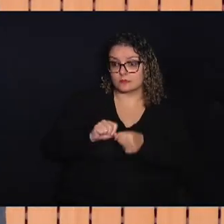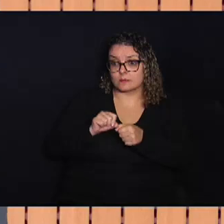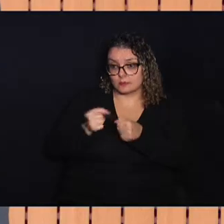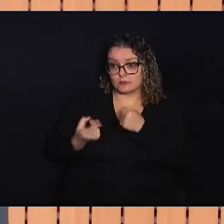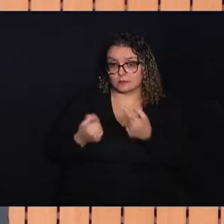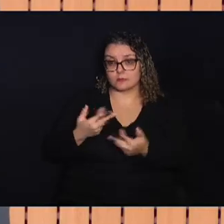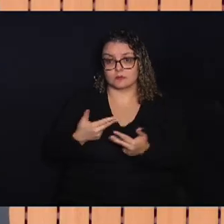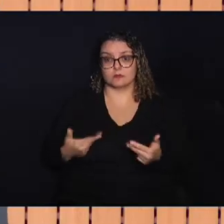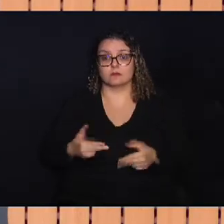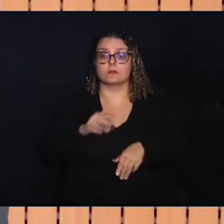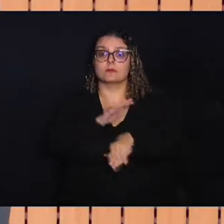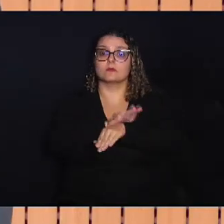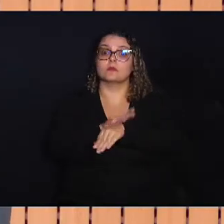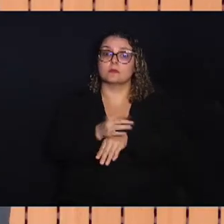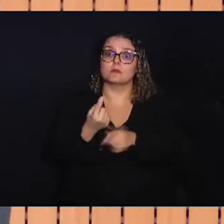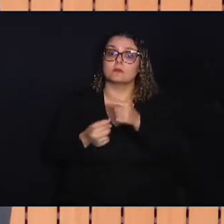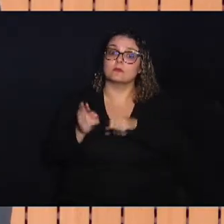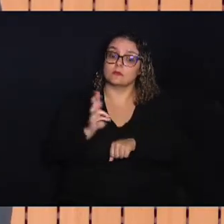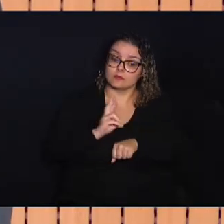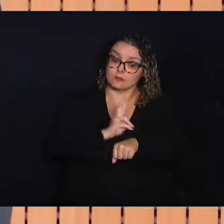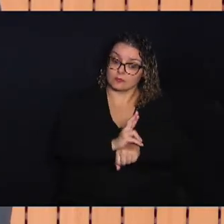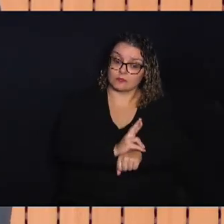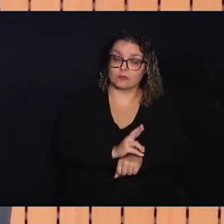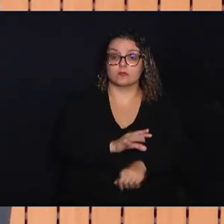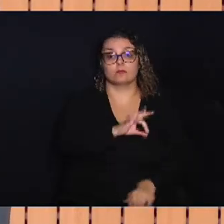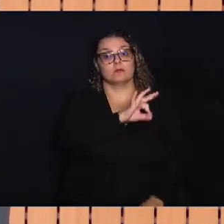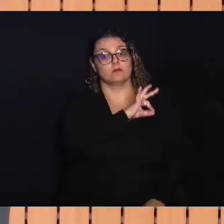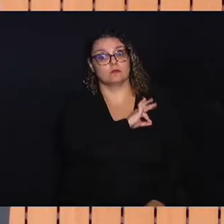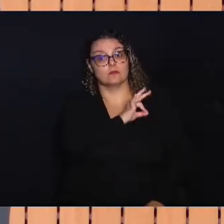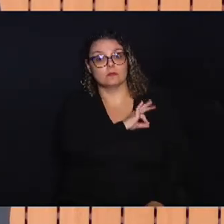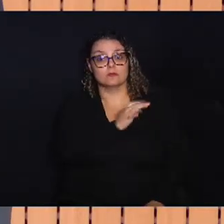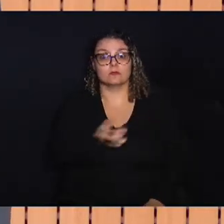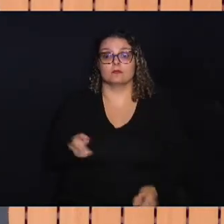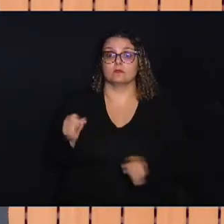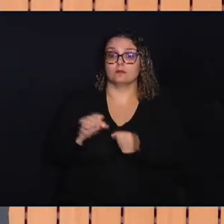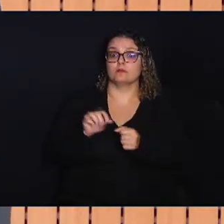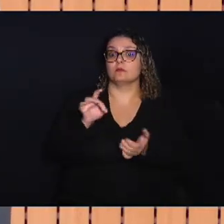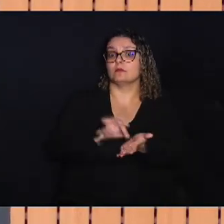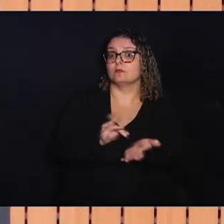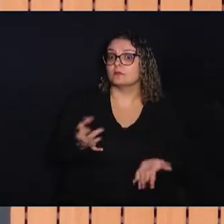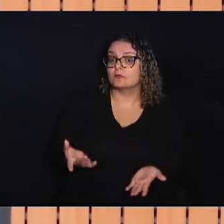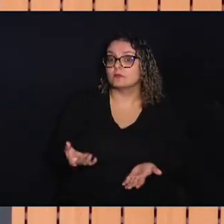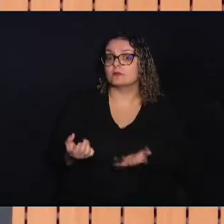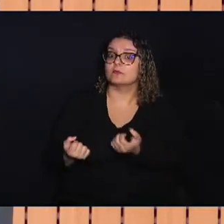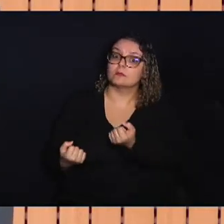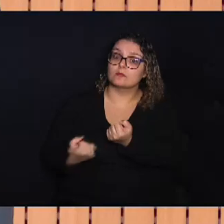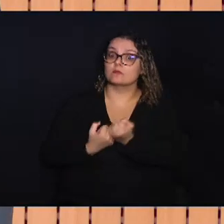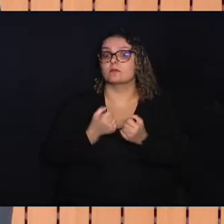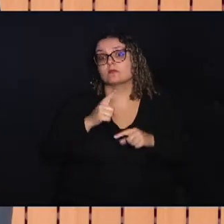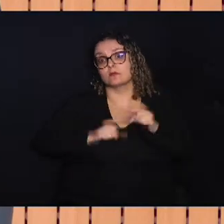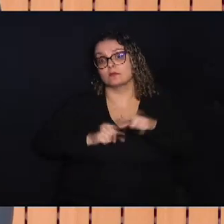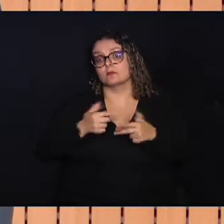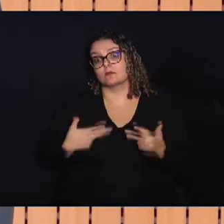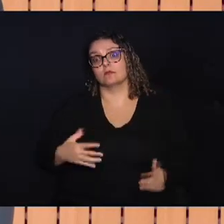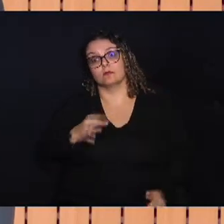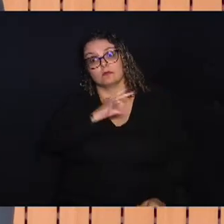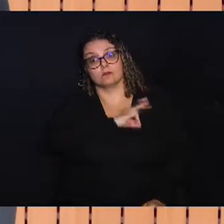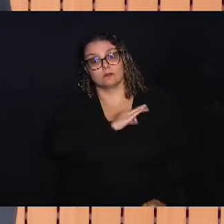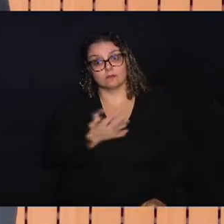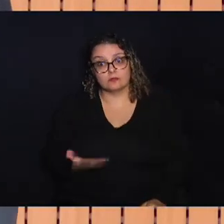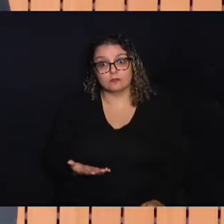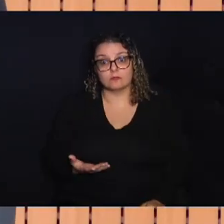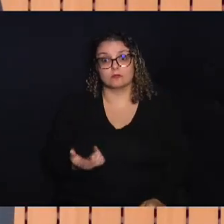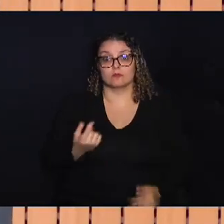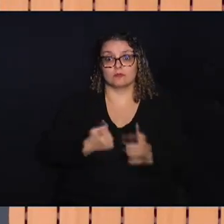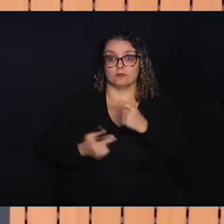Então ajuda, passa recurso para as polícias, faz, na verdade, um apoio material para essas polícias, passa o